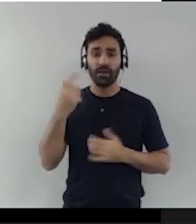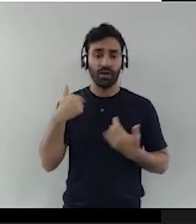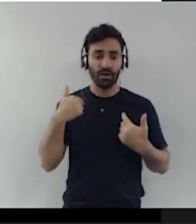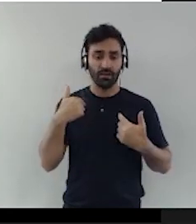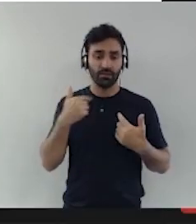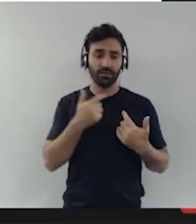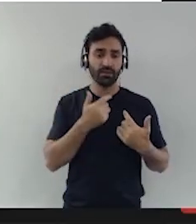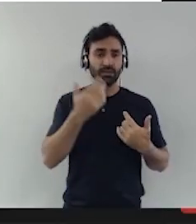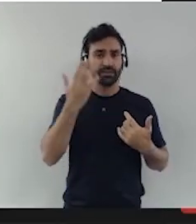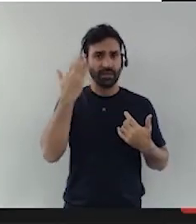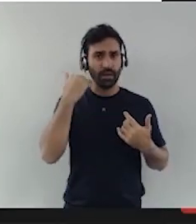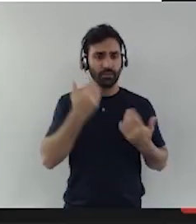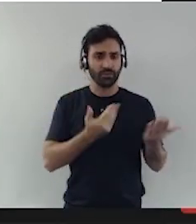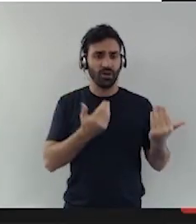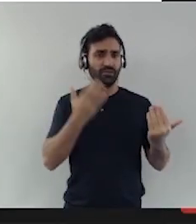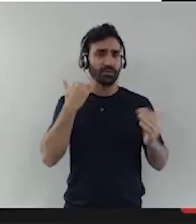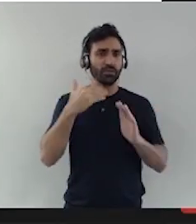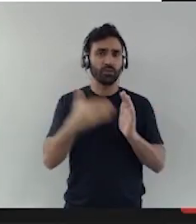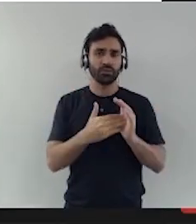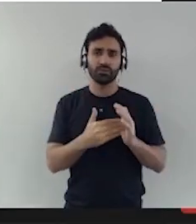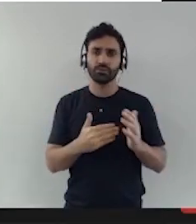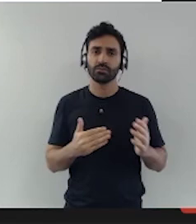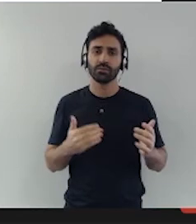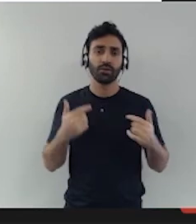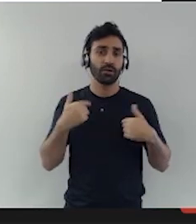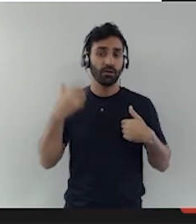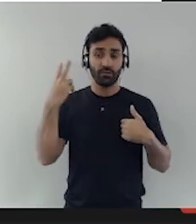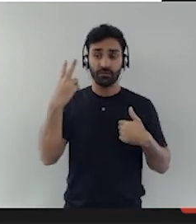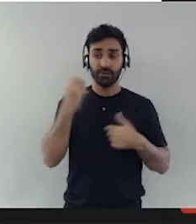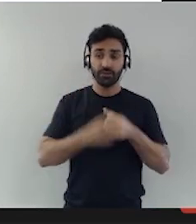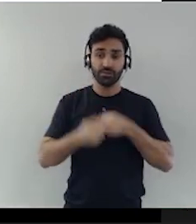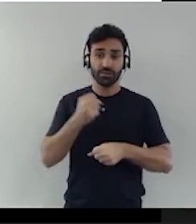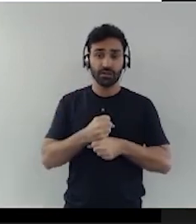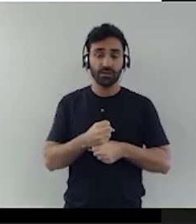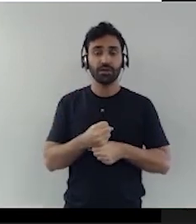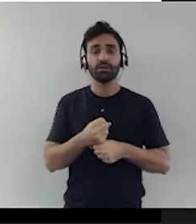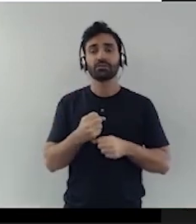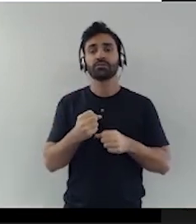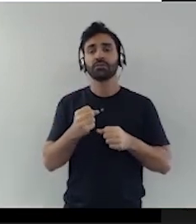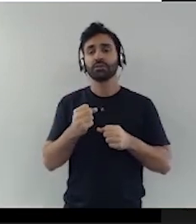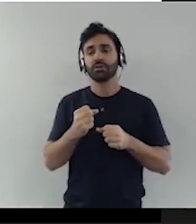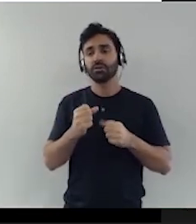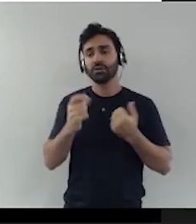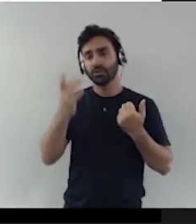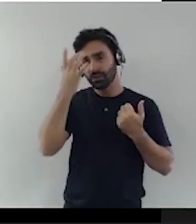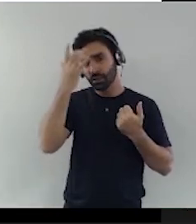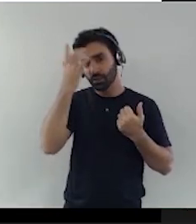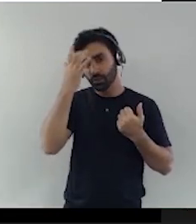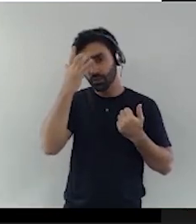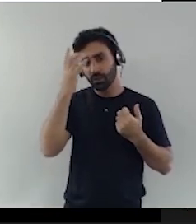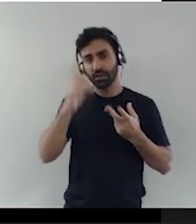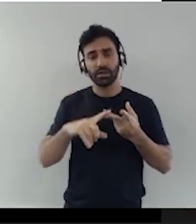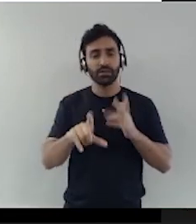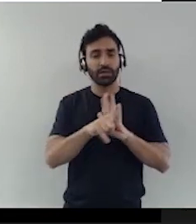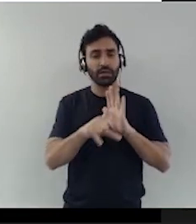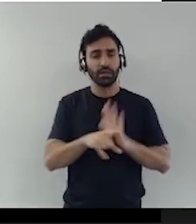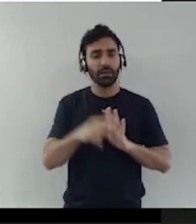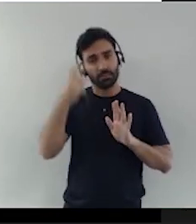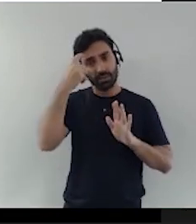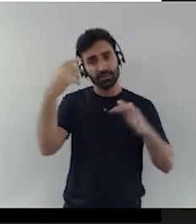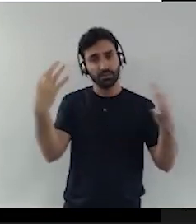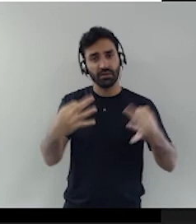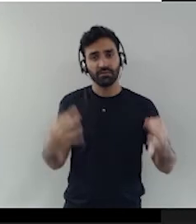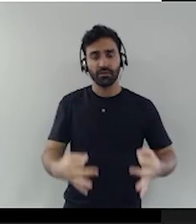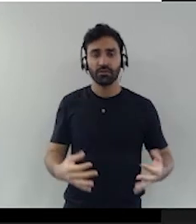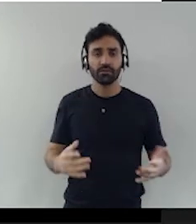tudo. Há 20 anos atrás eu daria essa mesma palestra, pegando ali, decorando os artigos de lei, e o mundo está perfeito, mas eu não